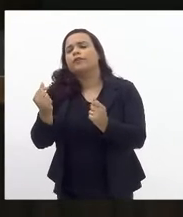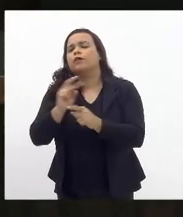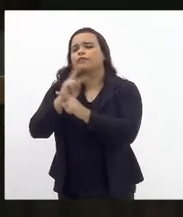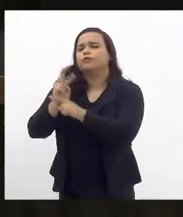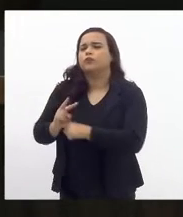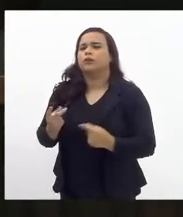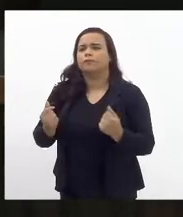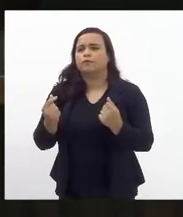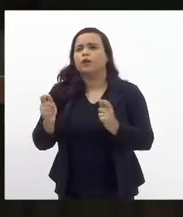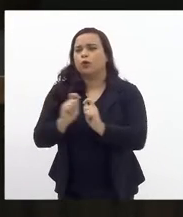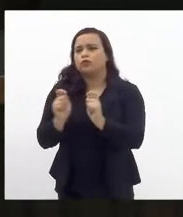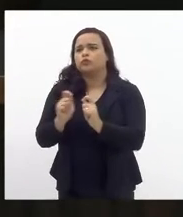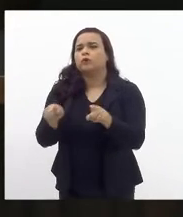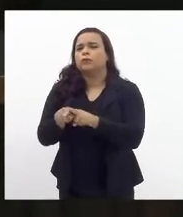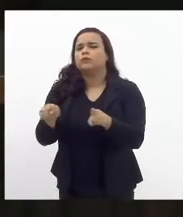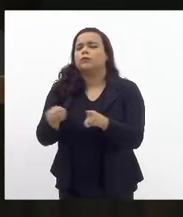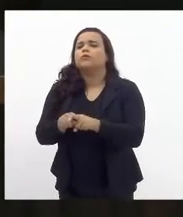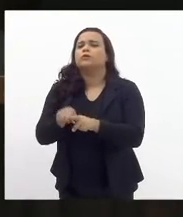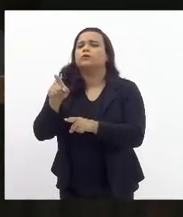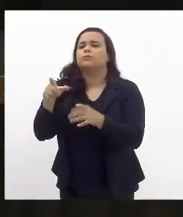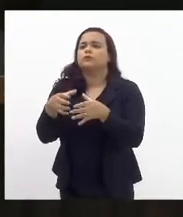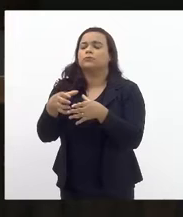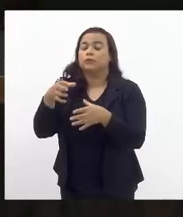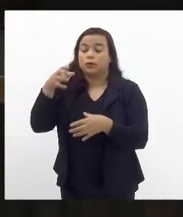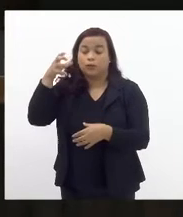Controle, deputado Márcio Canella.